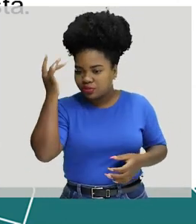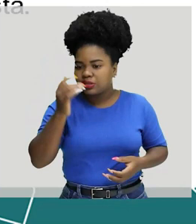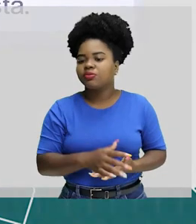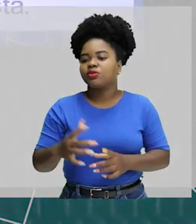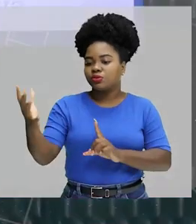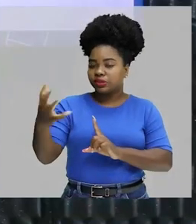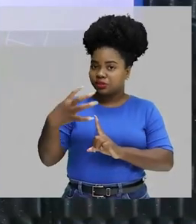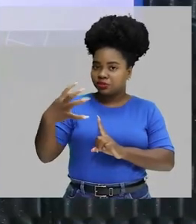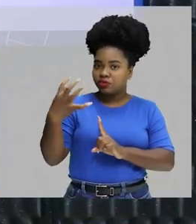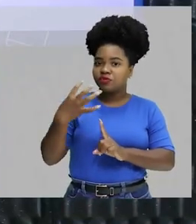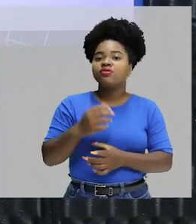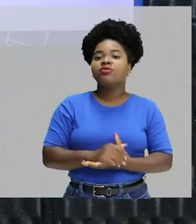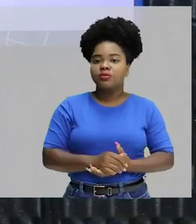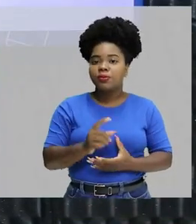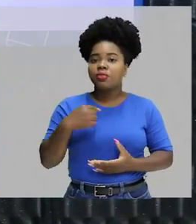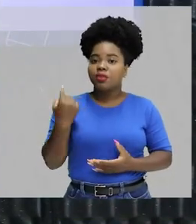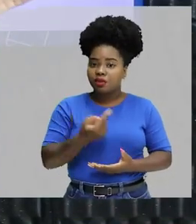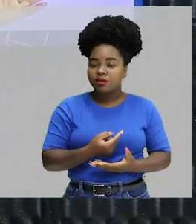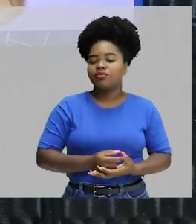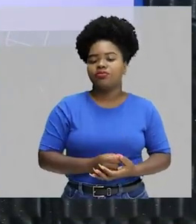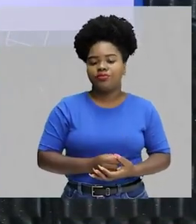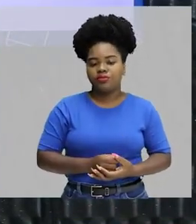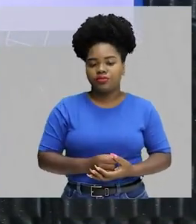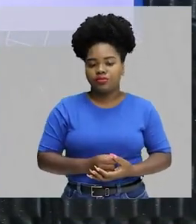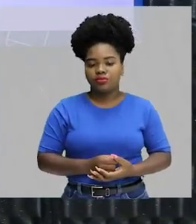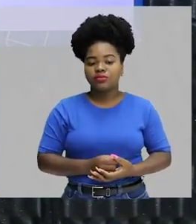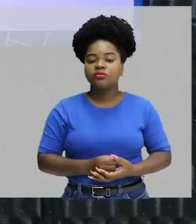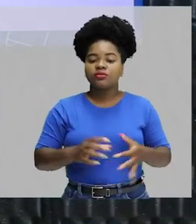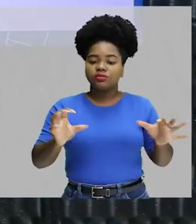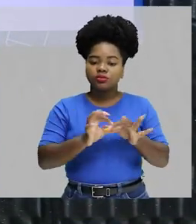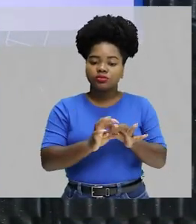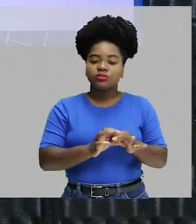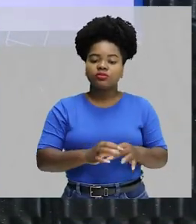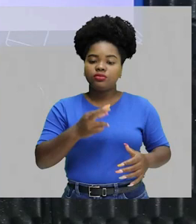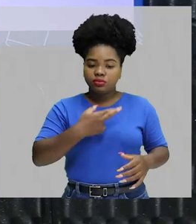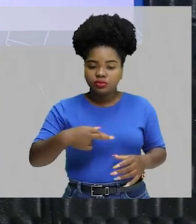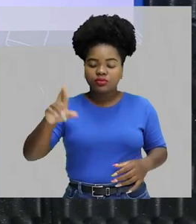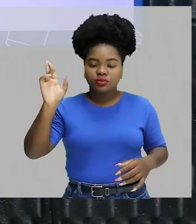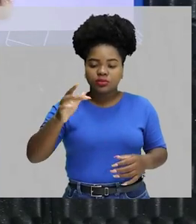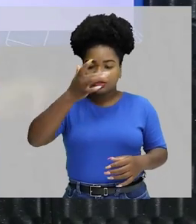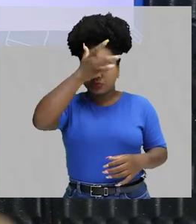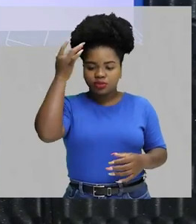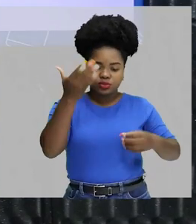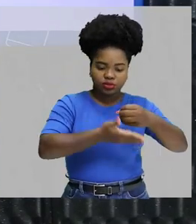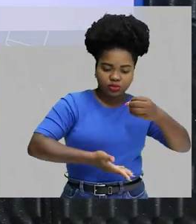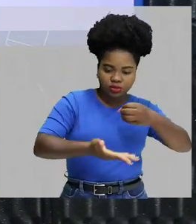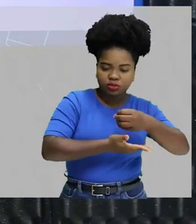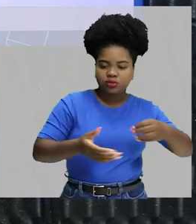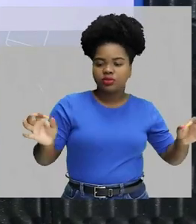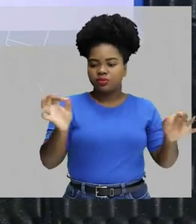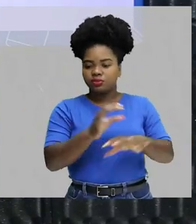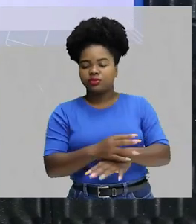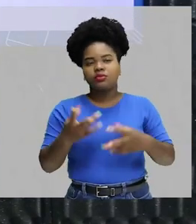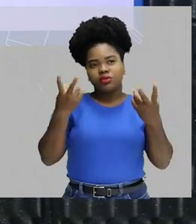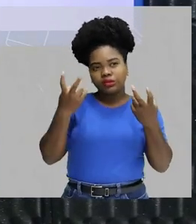nossa opinião então no sentido Mais amplo a opinião está ligada à crença no qual indivído se baseia para criar conclusões e pontos de